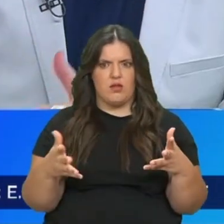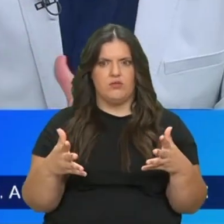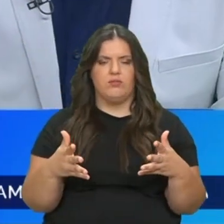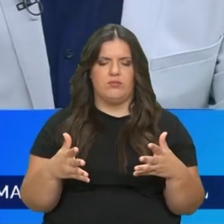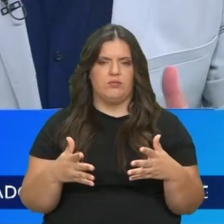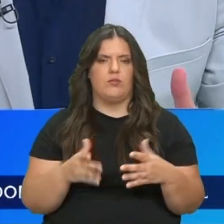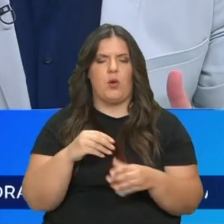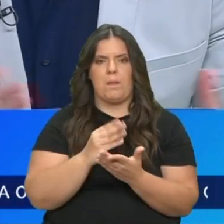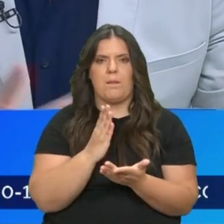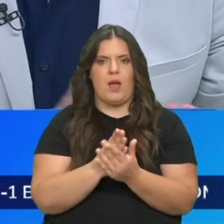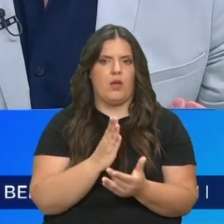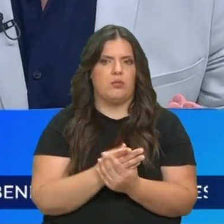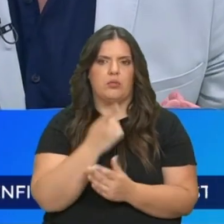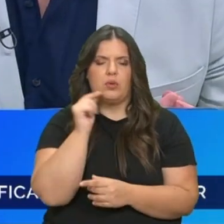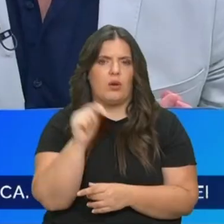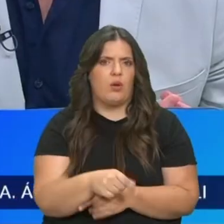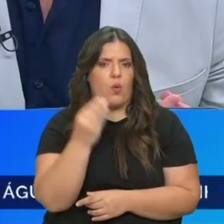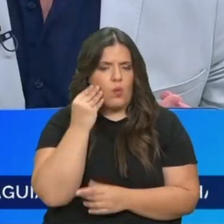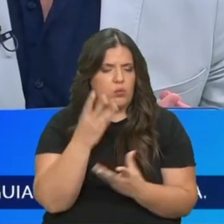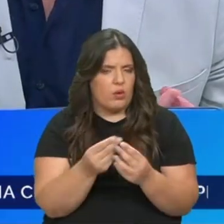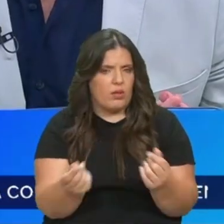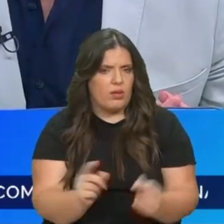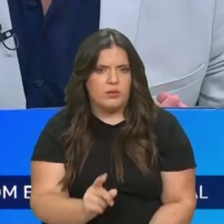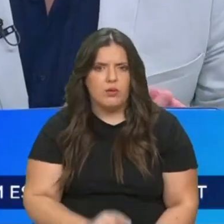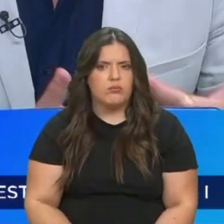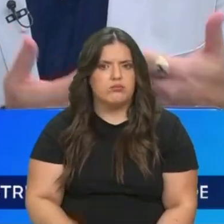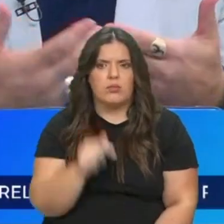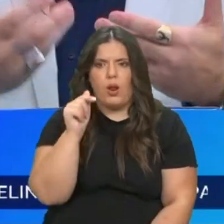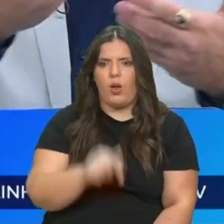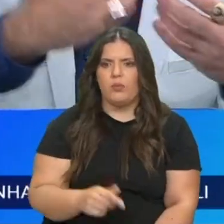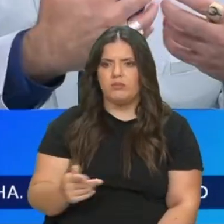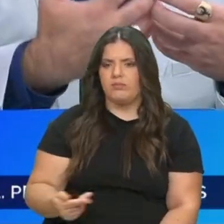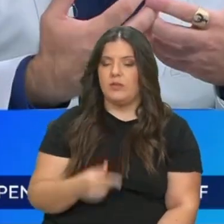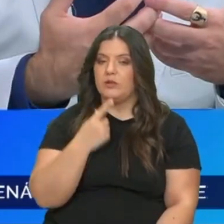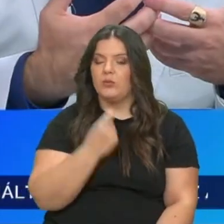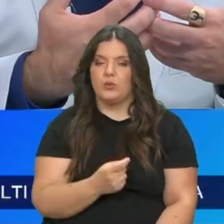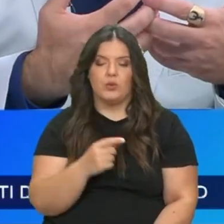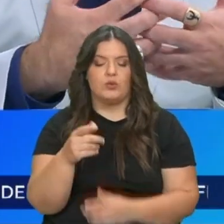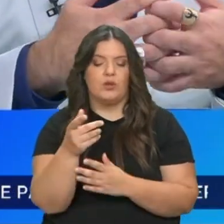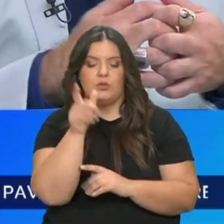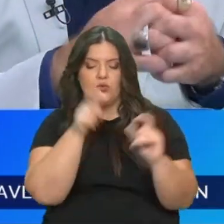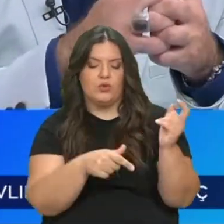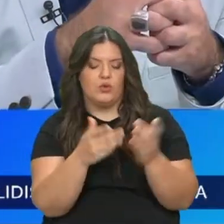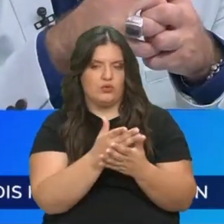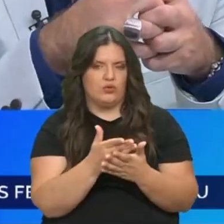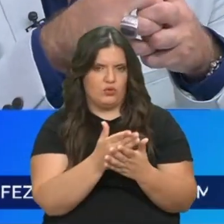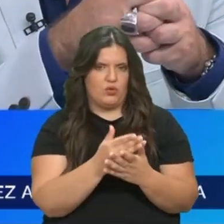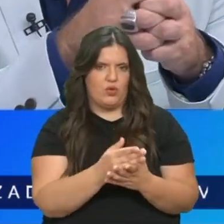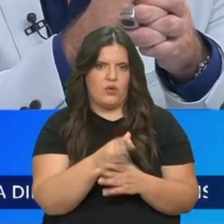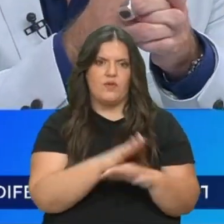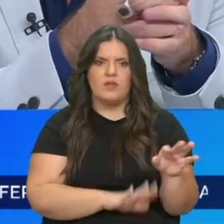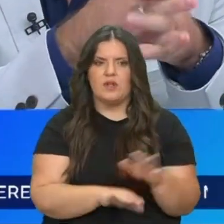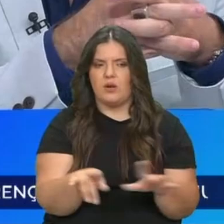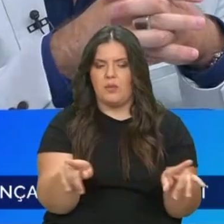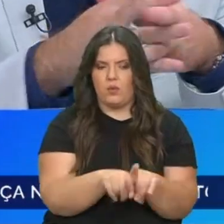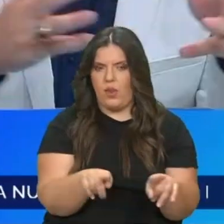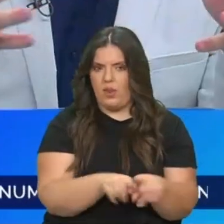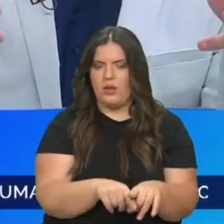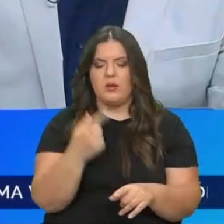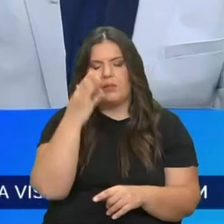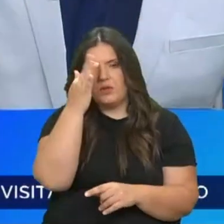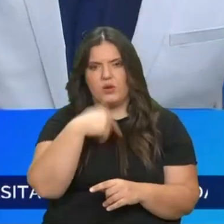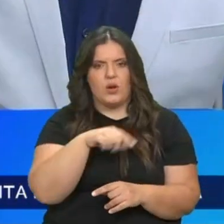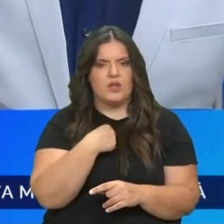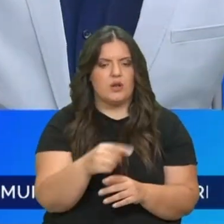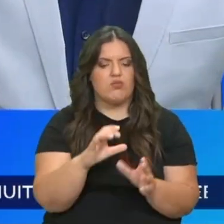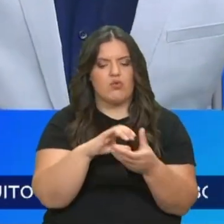incêndios. Pergunta que se coloca imediatamente como é que aquilo não derreteu logo. E essa pergunta os astrónomos também fizeram. Ora, imagina então que nós temos cubos de